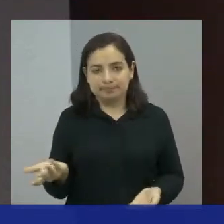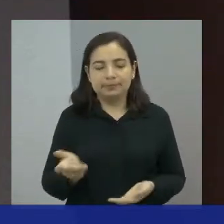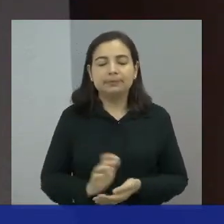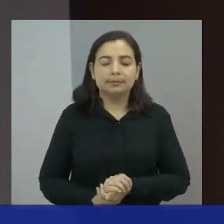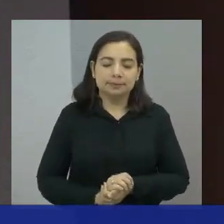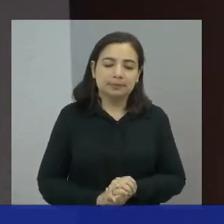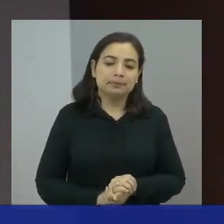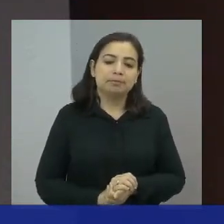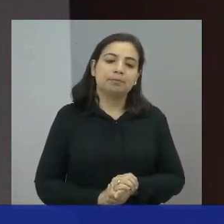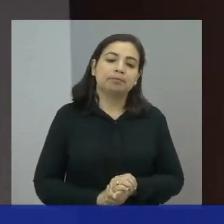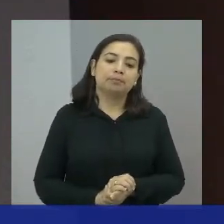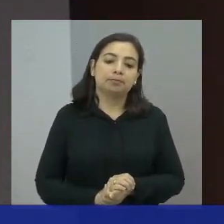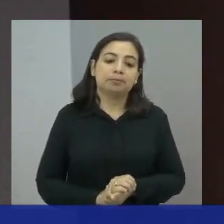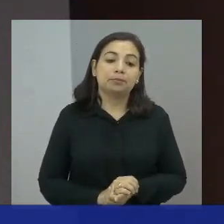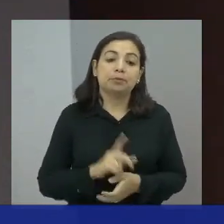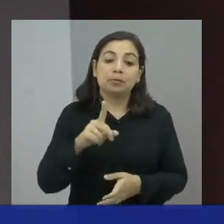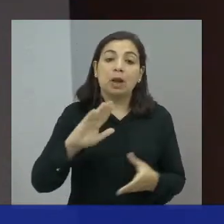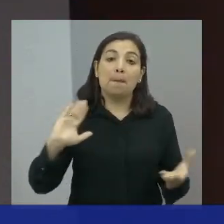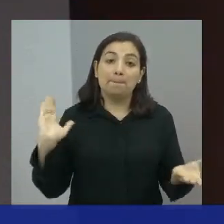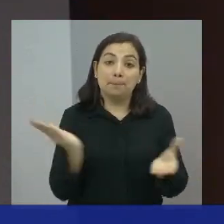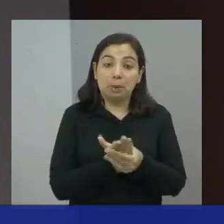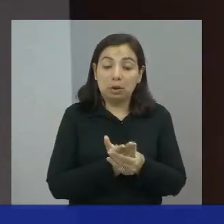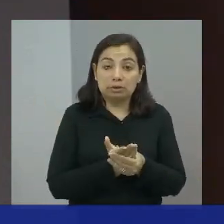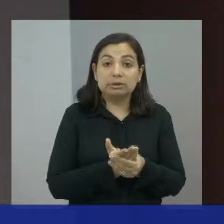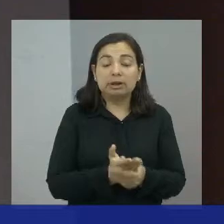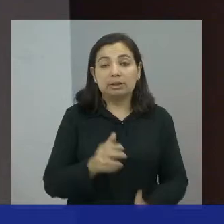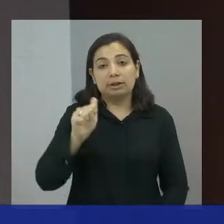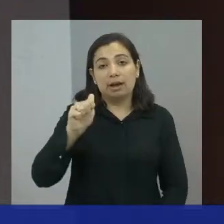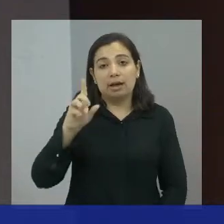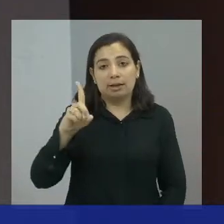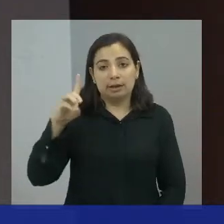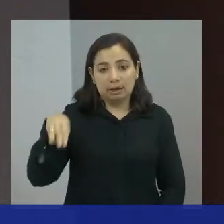Vamos adiante. Processo administrativo,